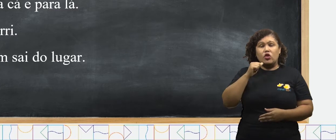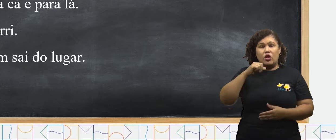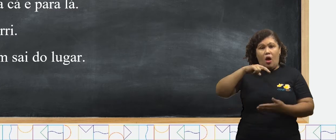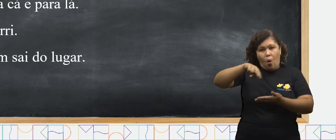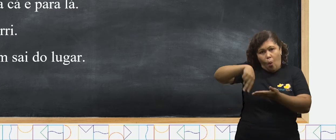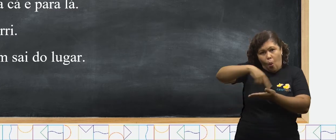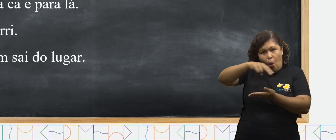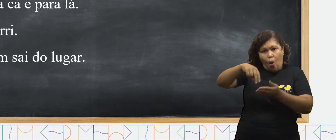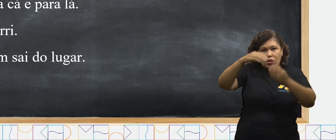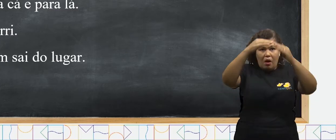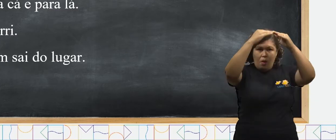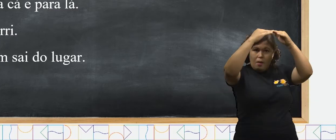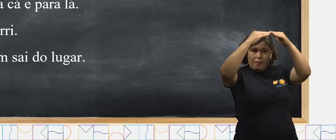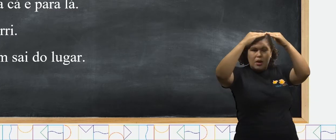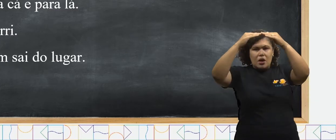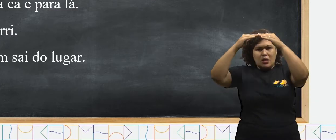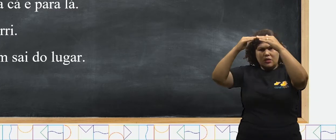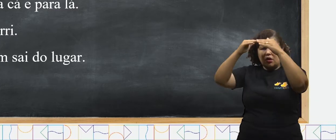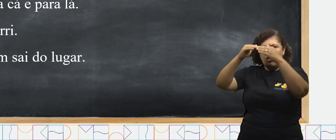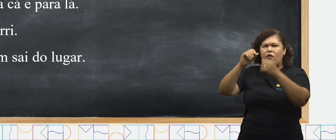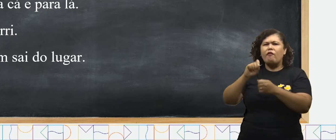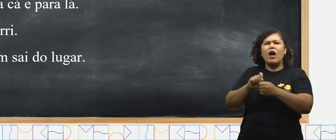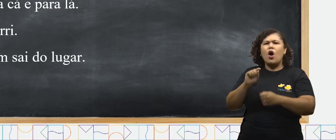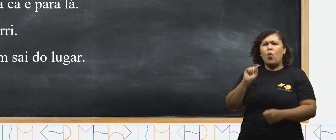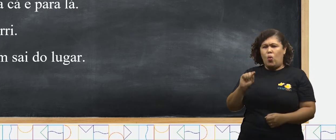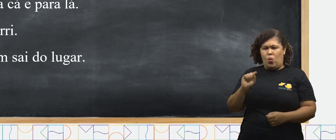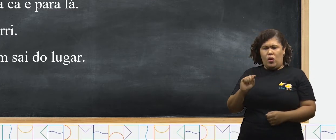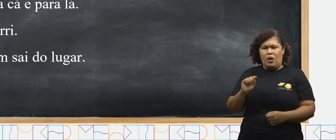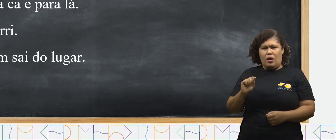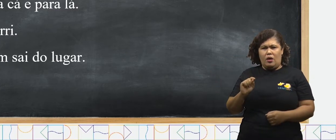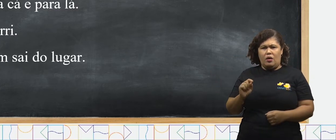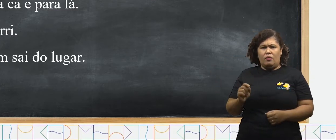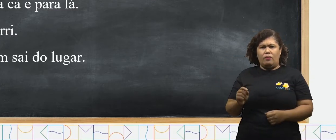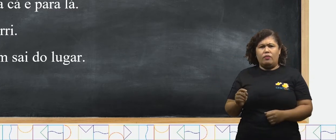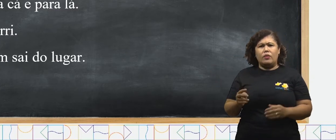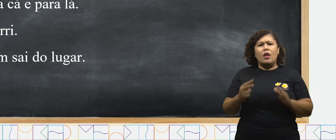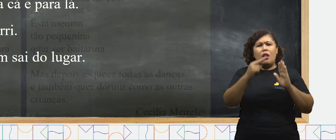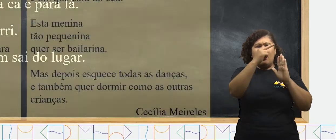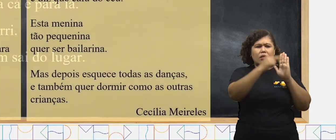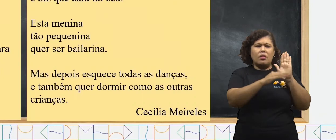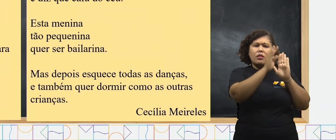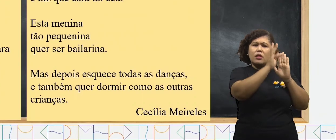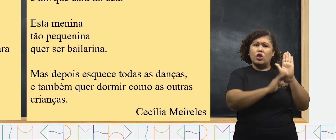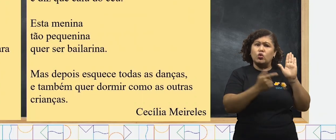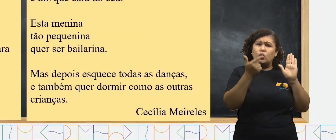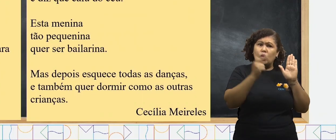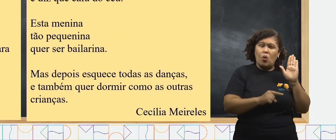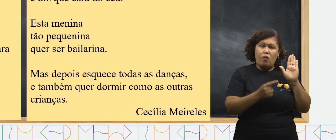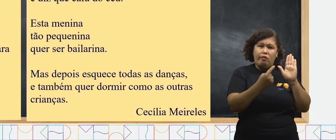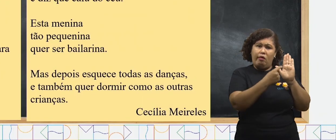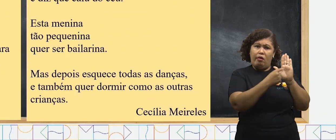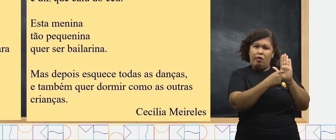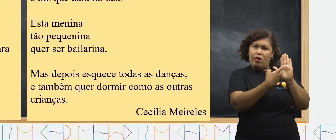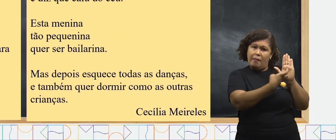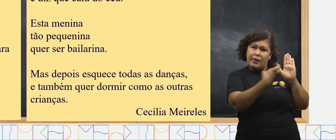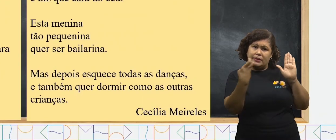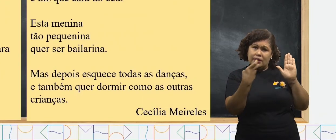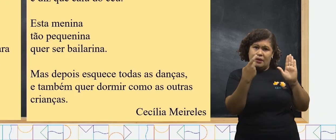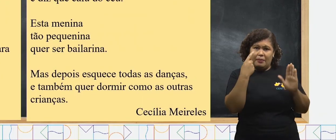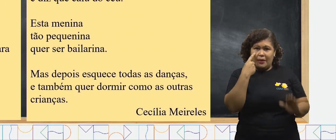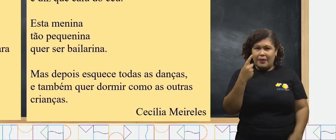roda com os bracinhos no ar? Ela? Vamos verificar lá no texto? Olha o que diz o